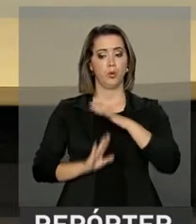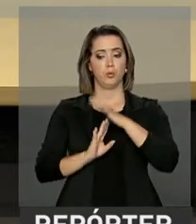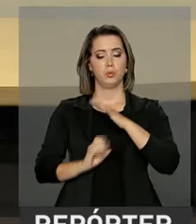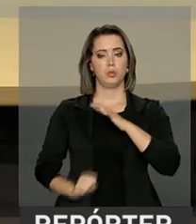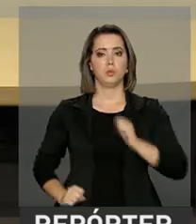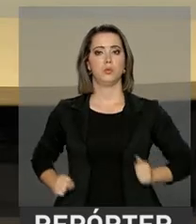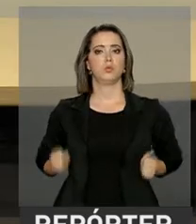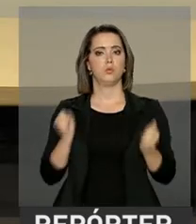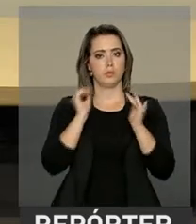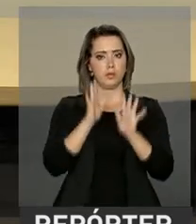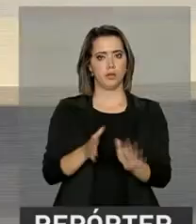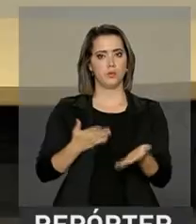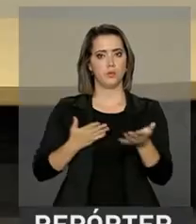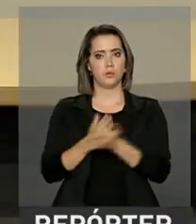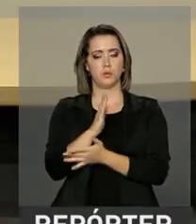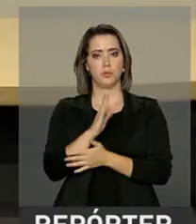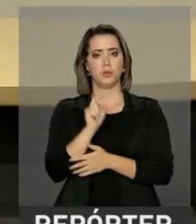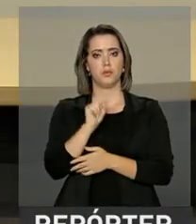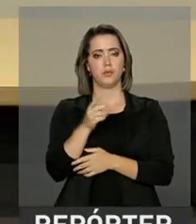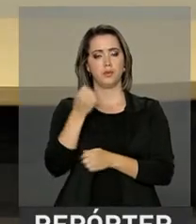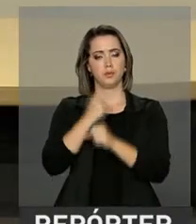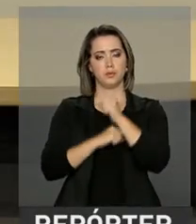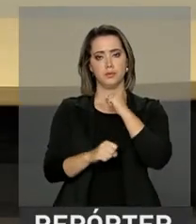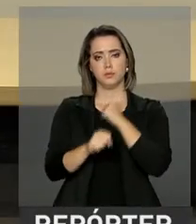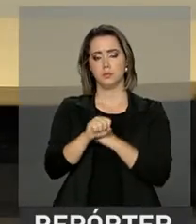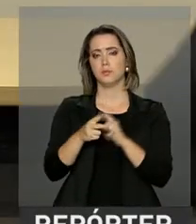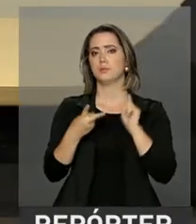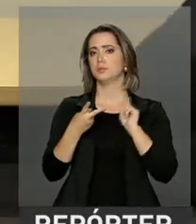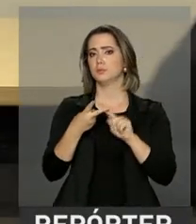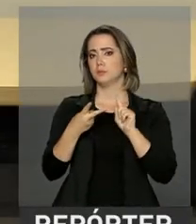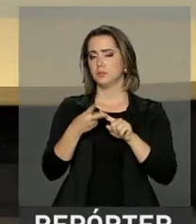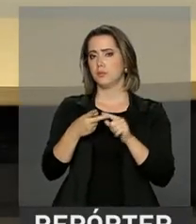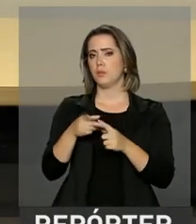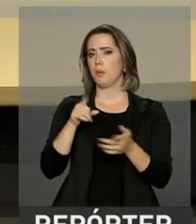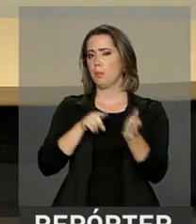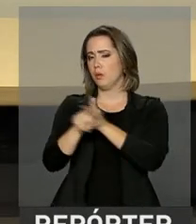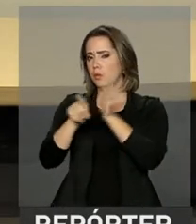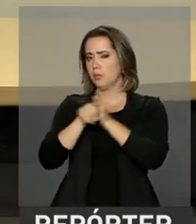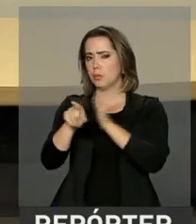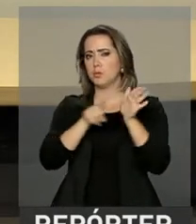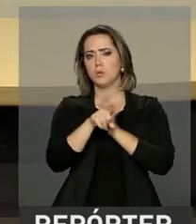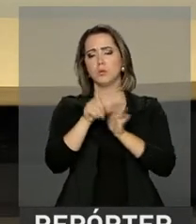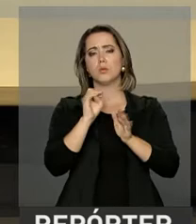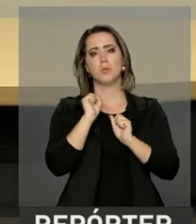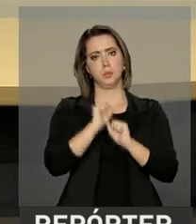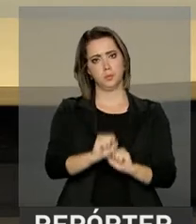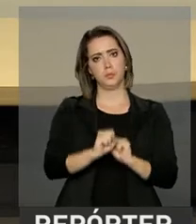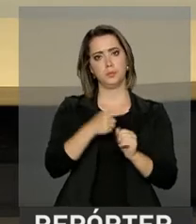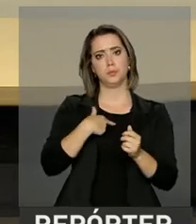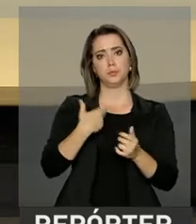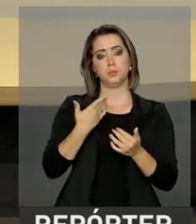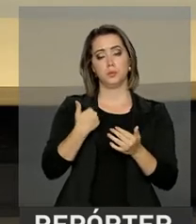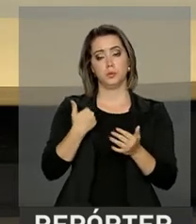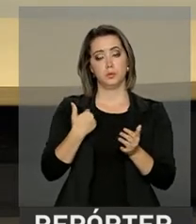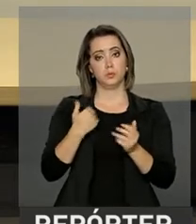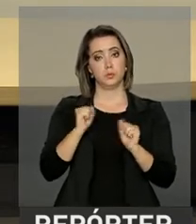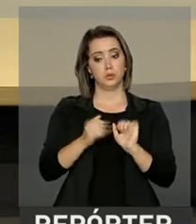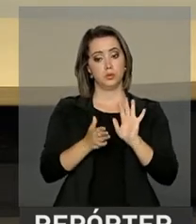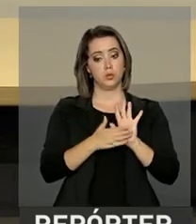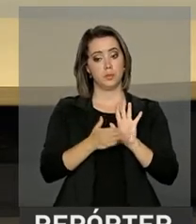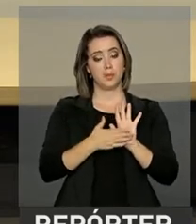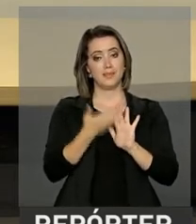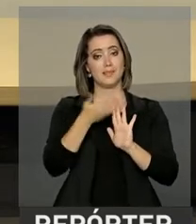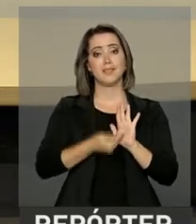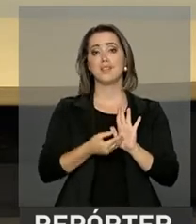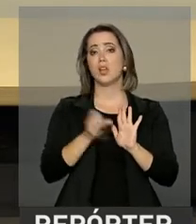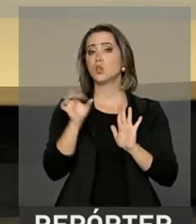gastos foi aprovado no ano passado. Segundo, se questionava até a hipótese de se conseguir apresentar uma